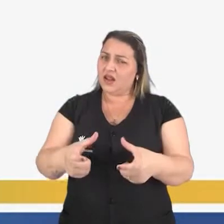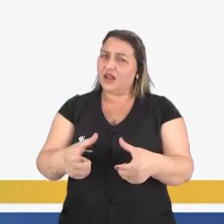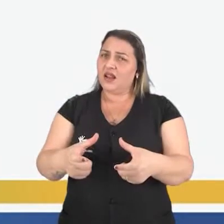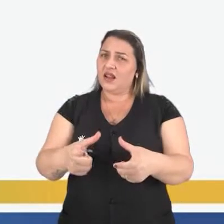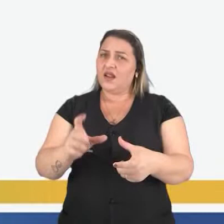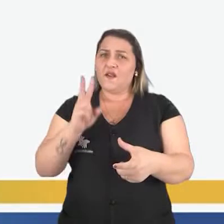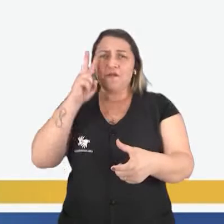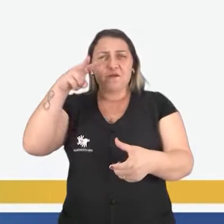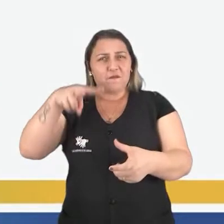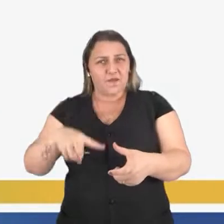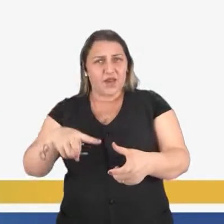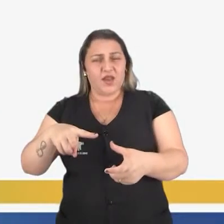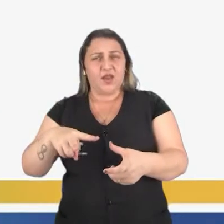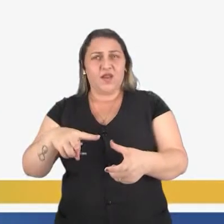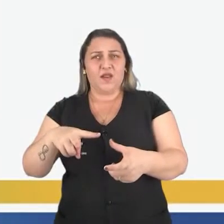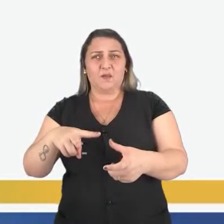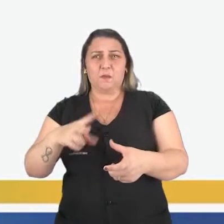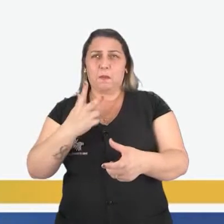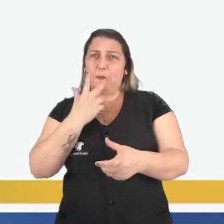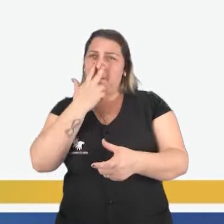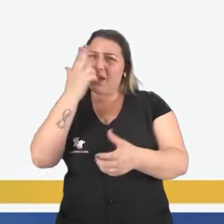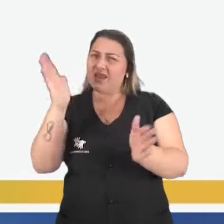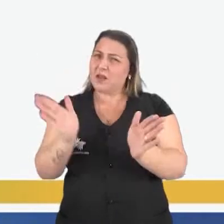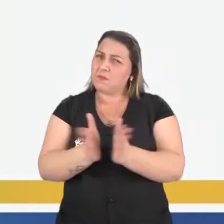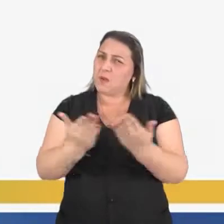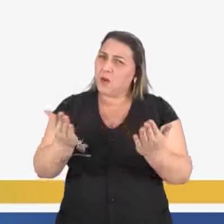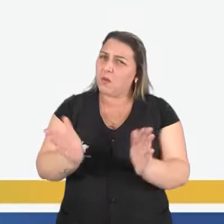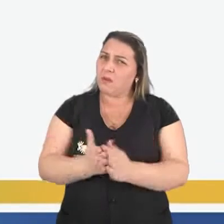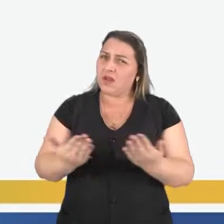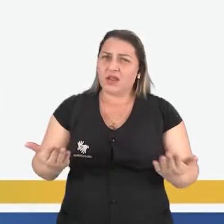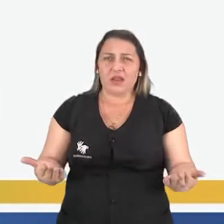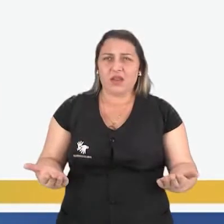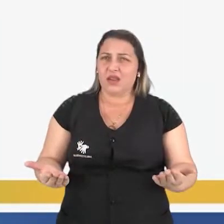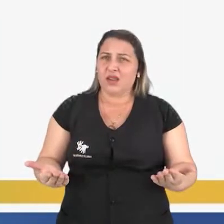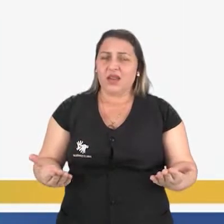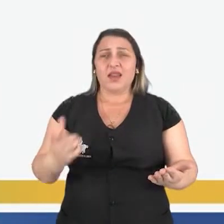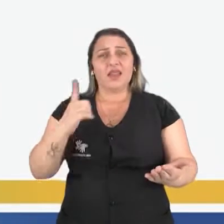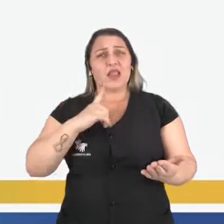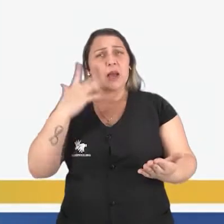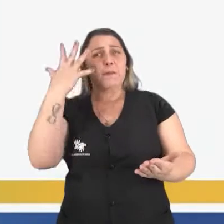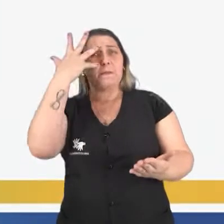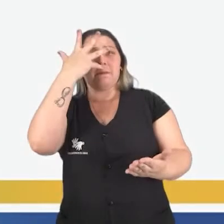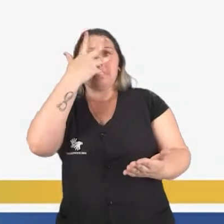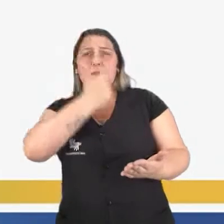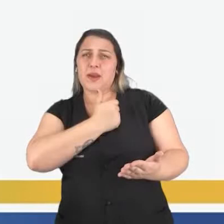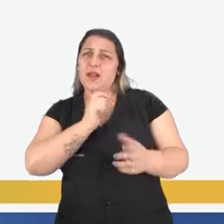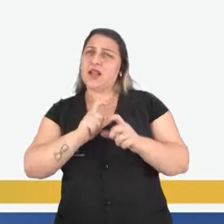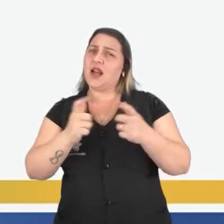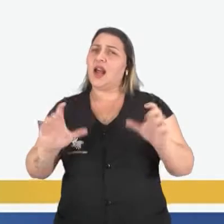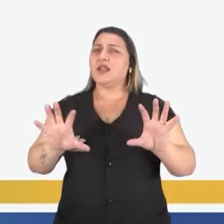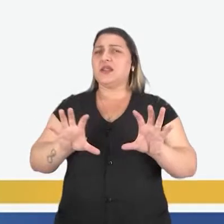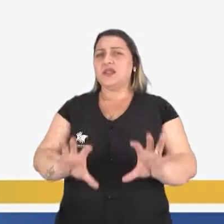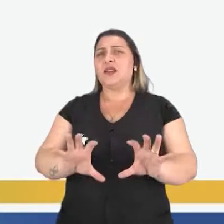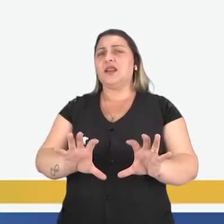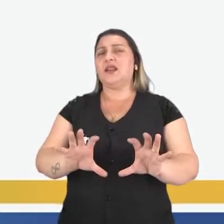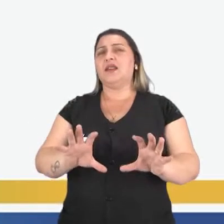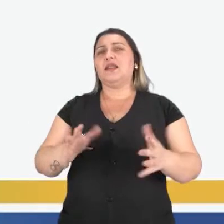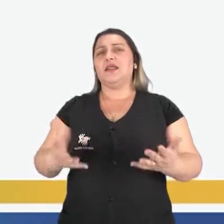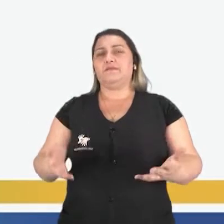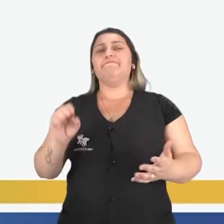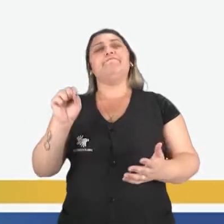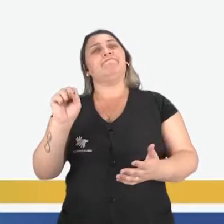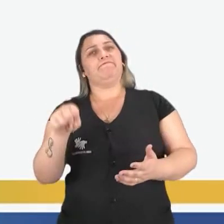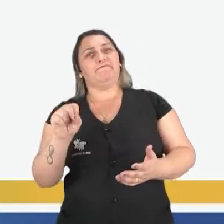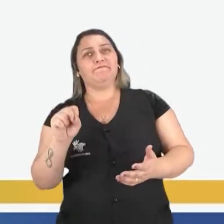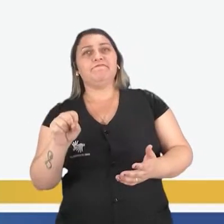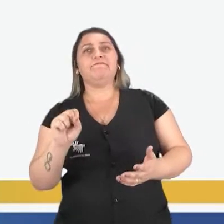onde a gente viu que aparenta tão pobre, ser tão pobre, tem uma beleza tão grande dessa, tão exuberante.